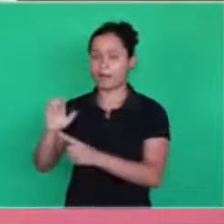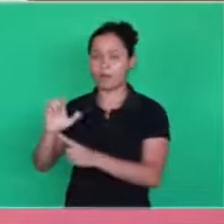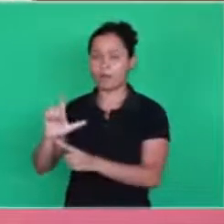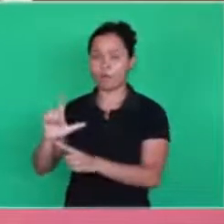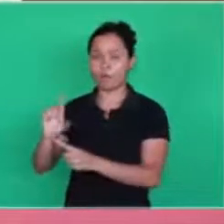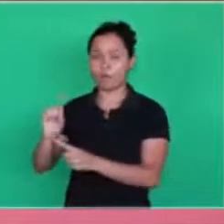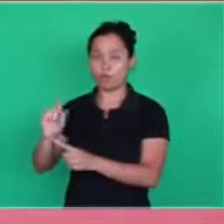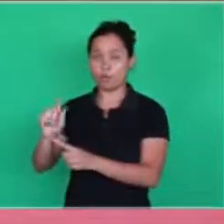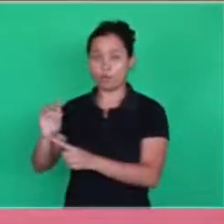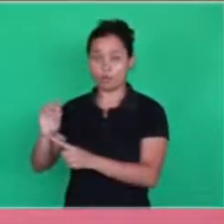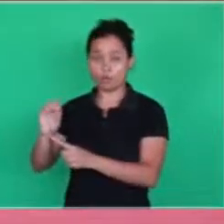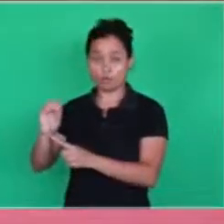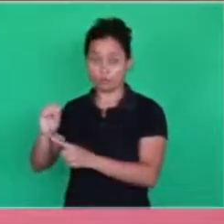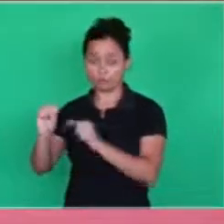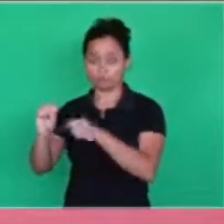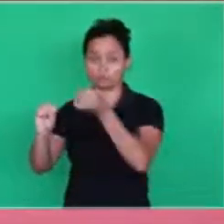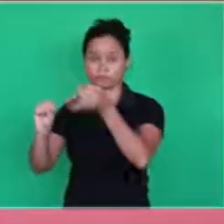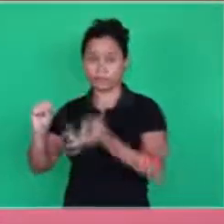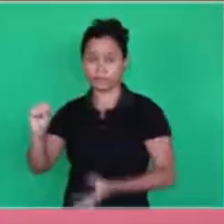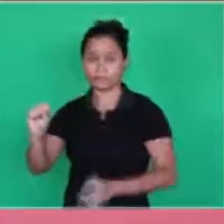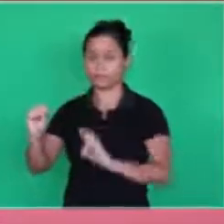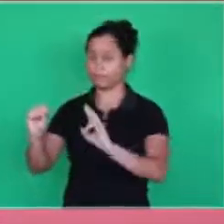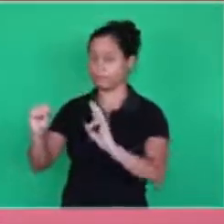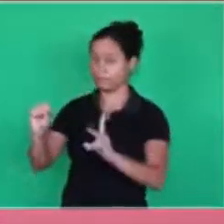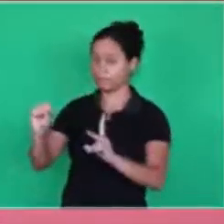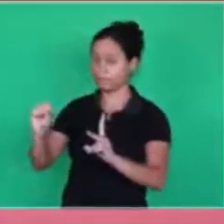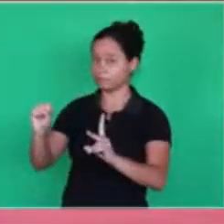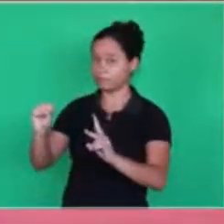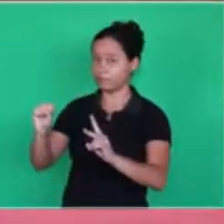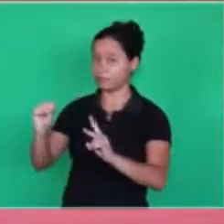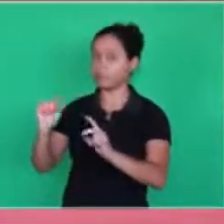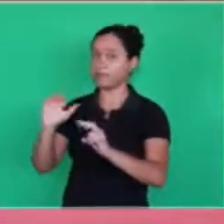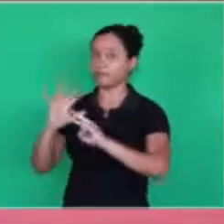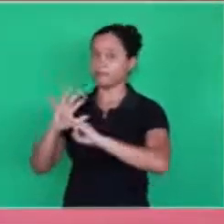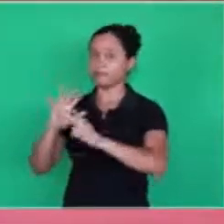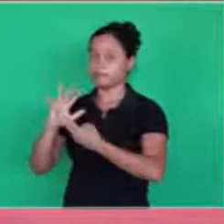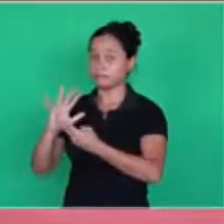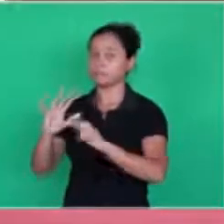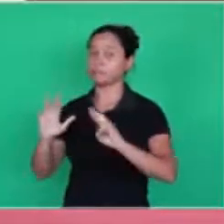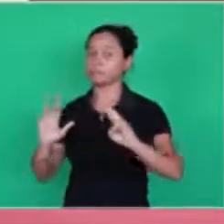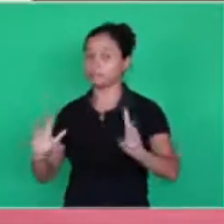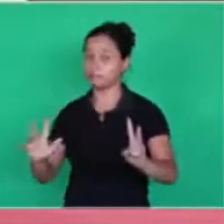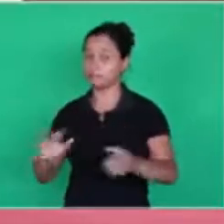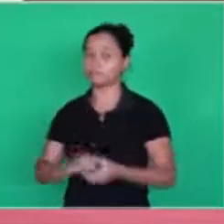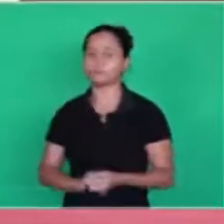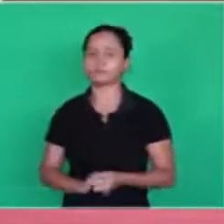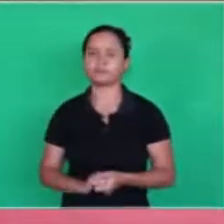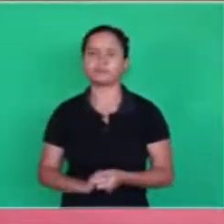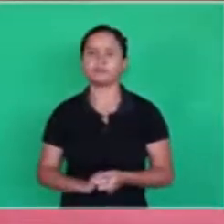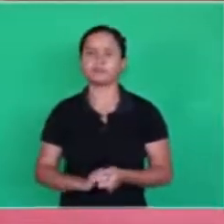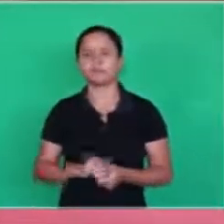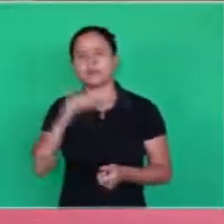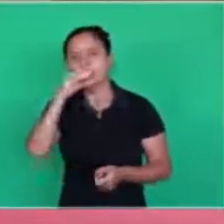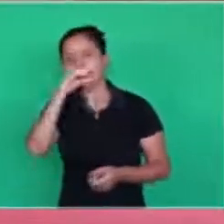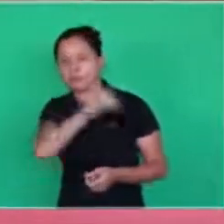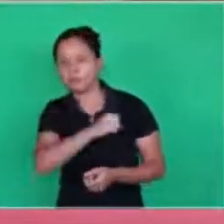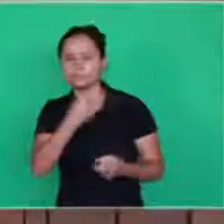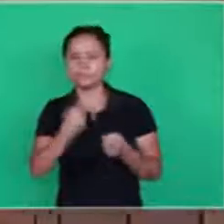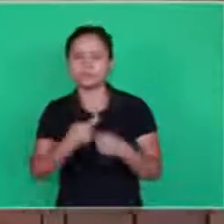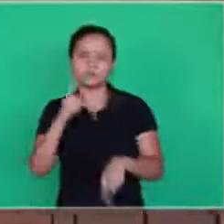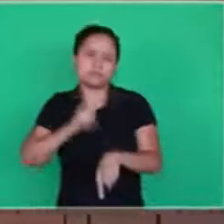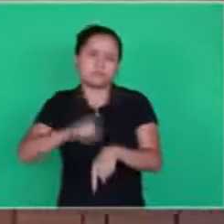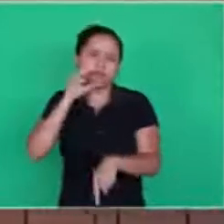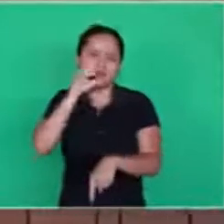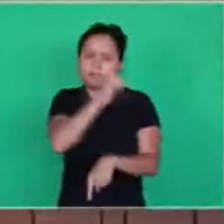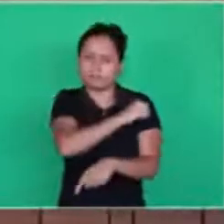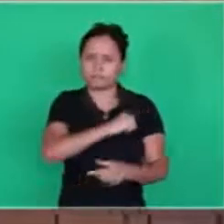ser práticos então, porque o nosso tempo, na verdade, é exíguo. Vamos começar